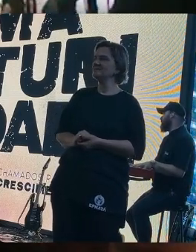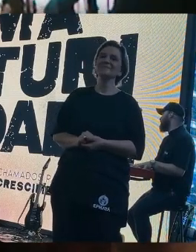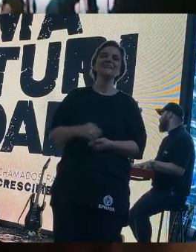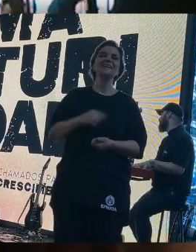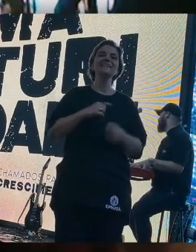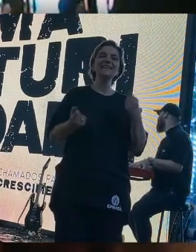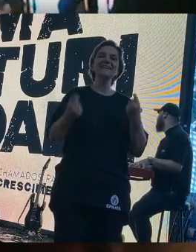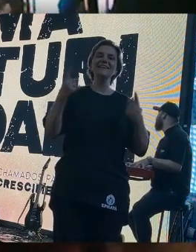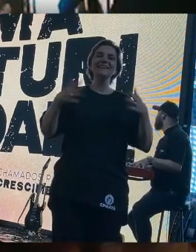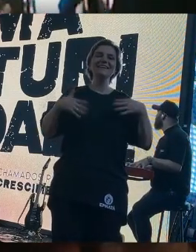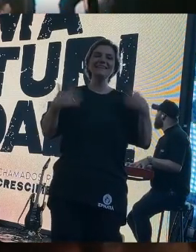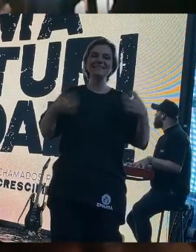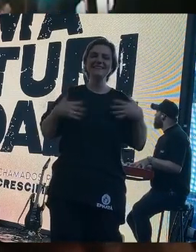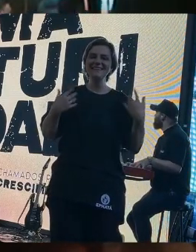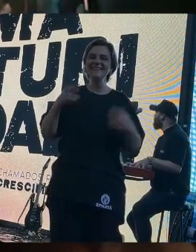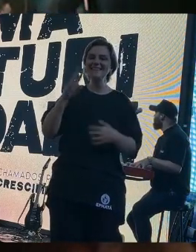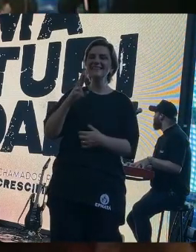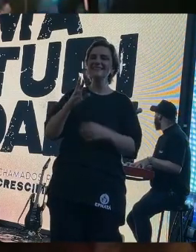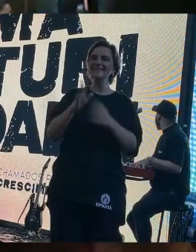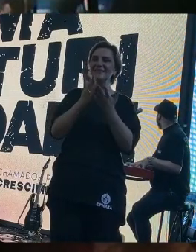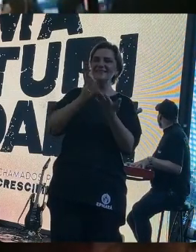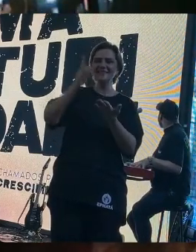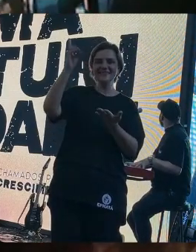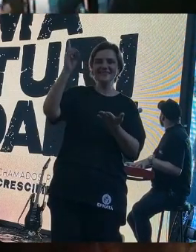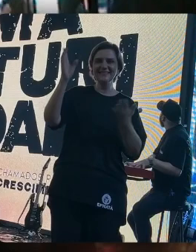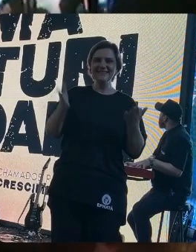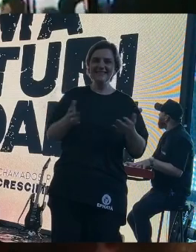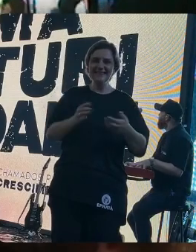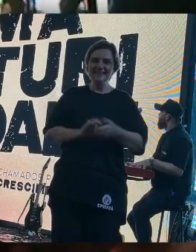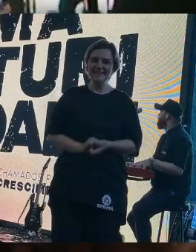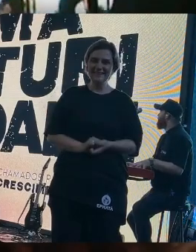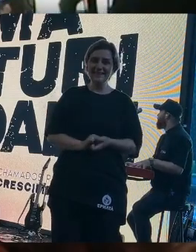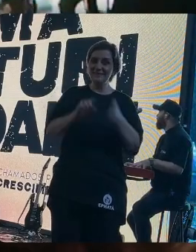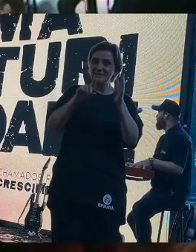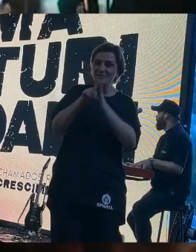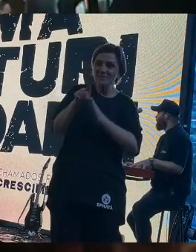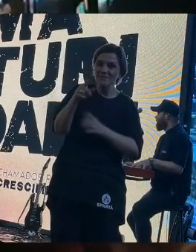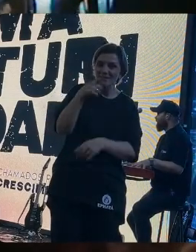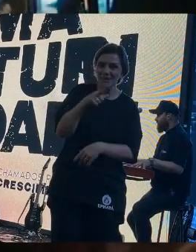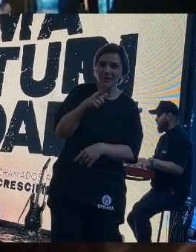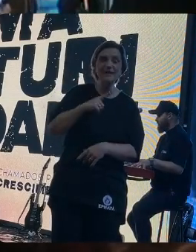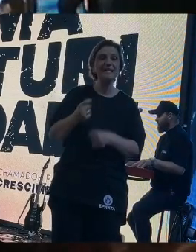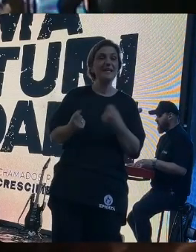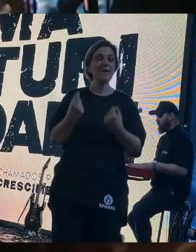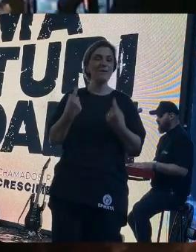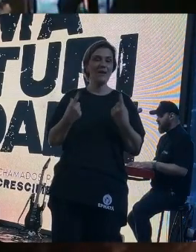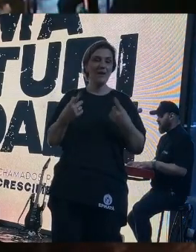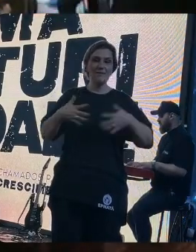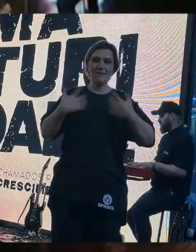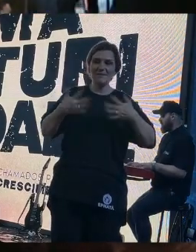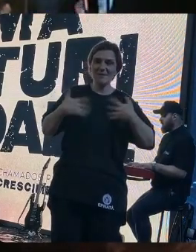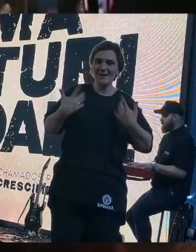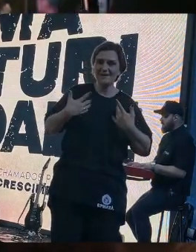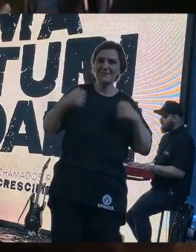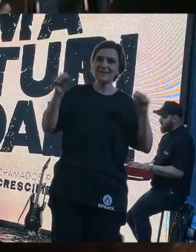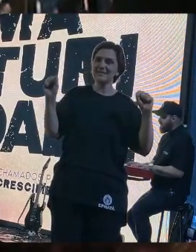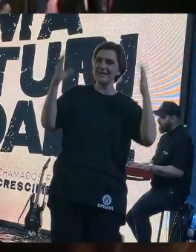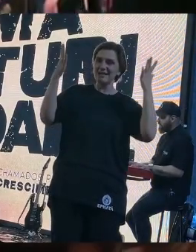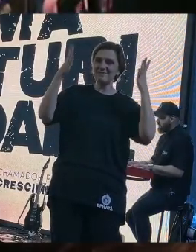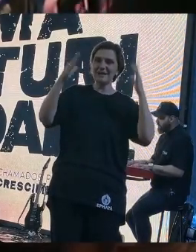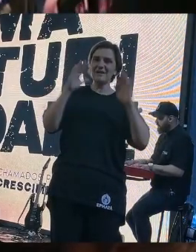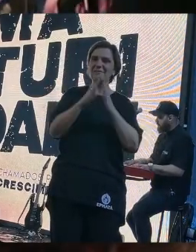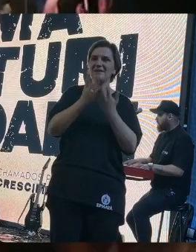Tem alguém que está animado em ouvir e receber a palavra de Deus? Não, eu vou perguntar mais uma vez. Tem alguém que está animado em ouvir, receber e celebrar a palavra de